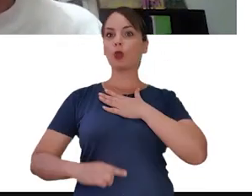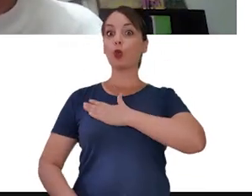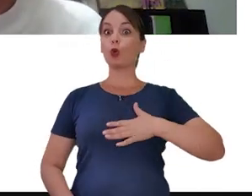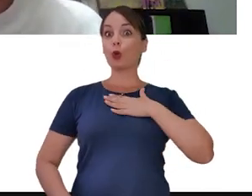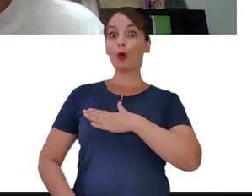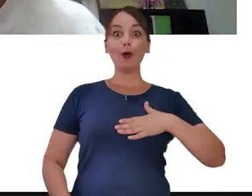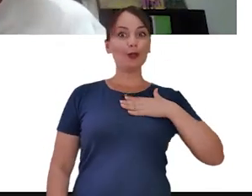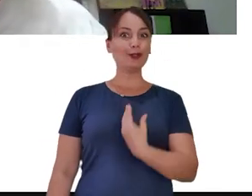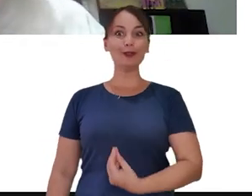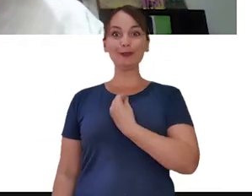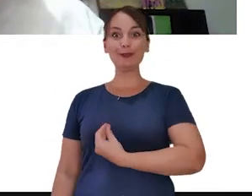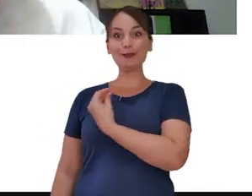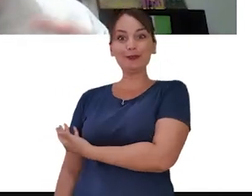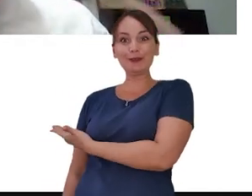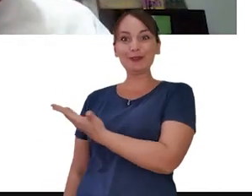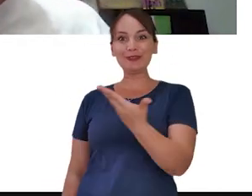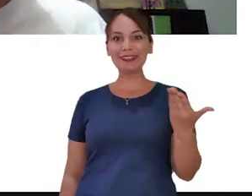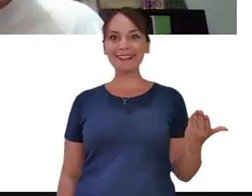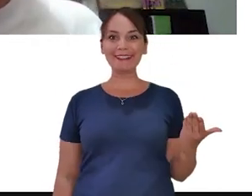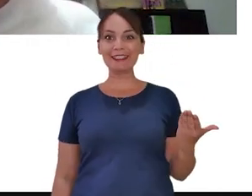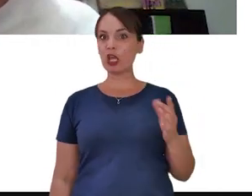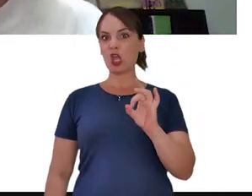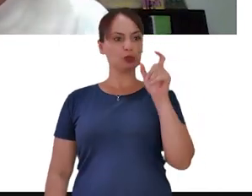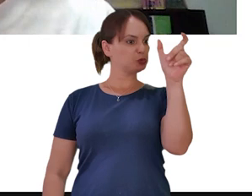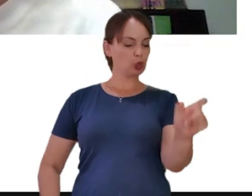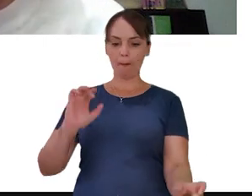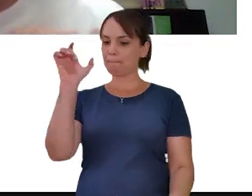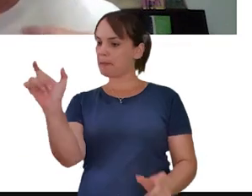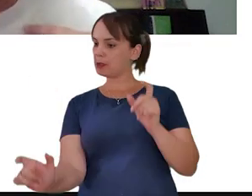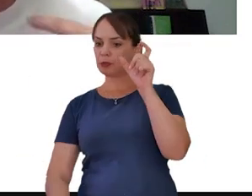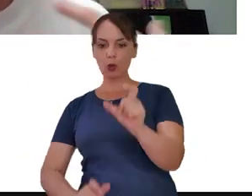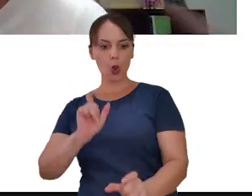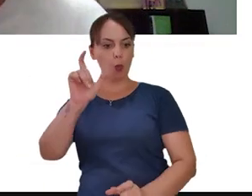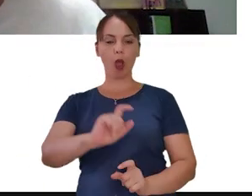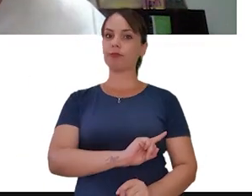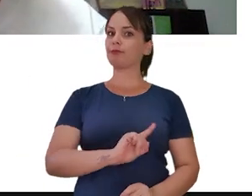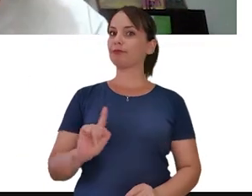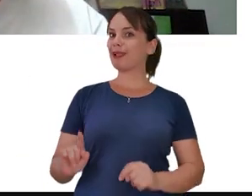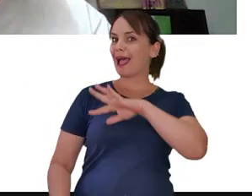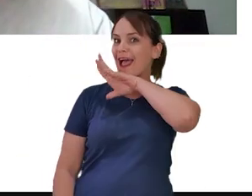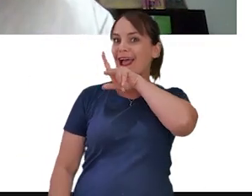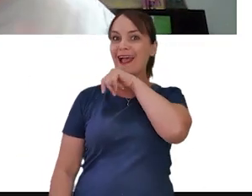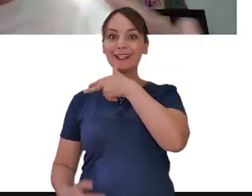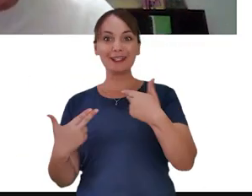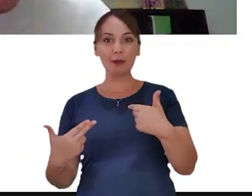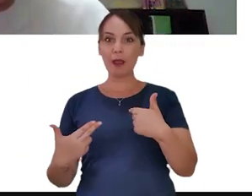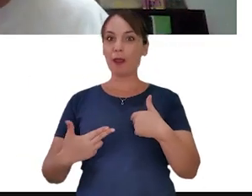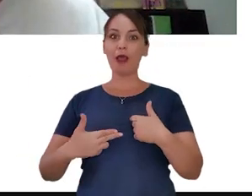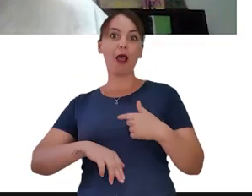vida, né? E da vida não só das pessoas, como também dos animais,